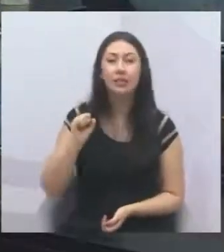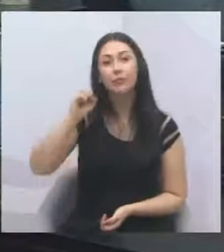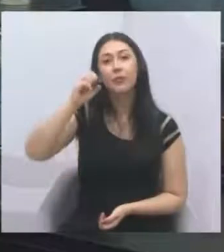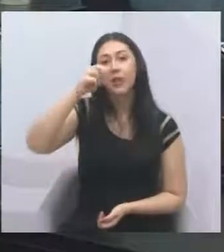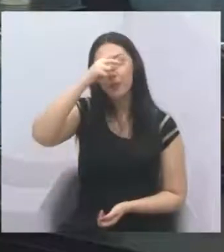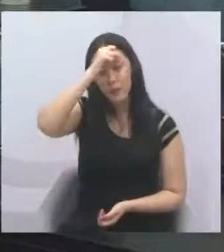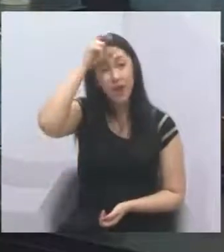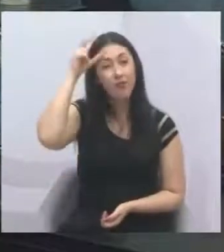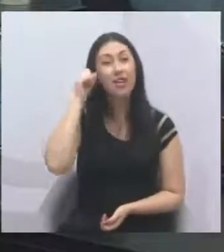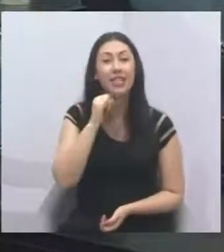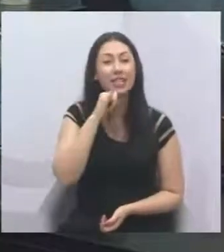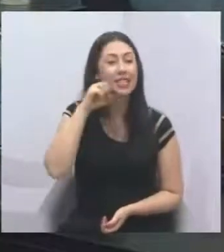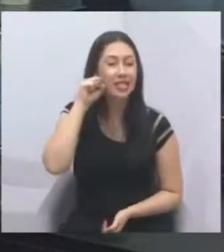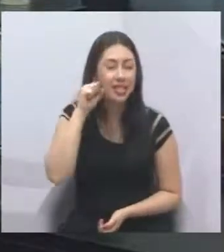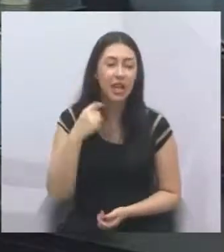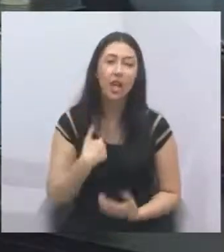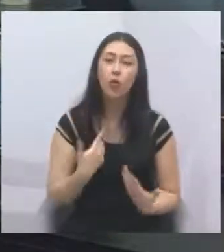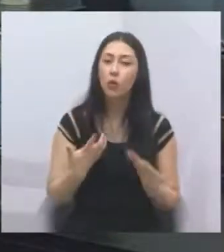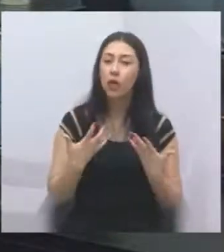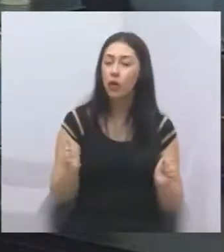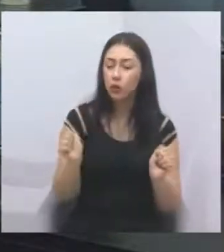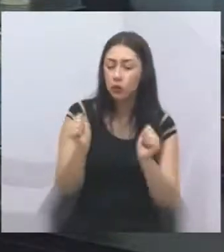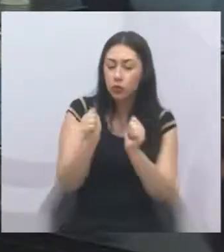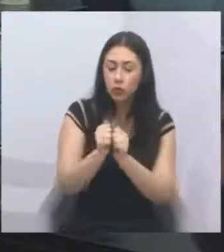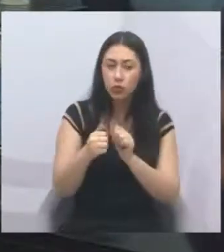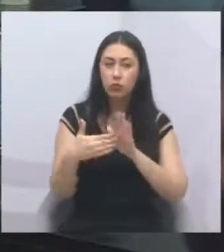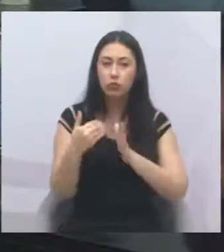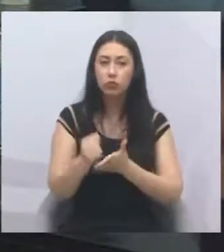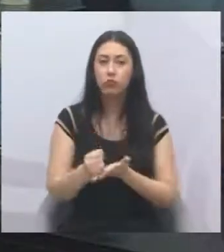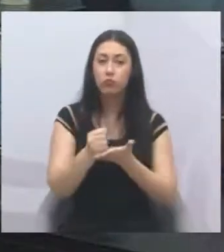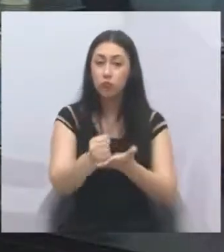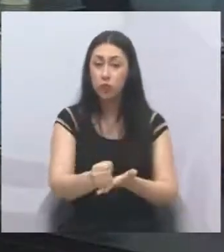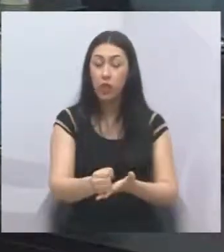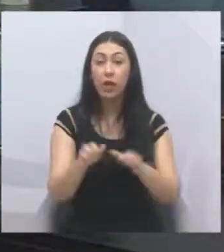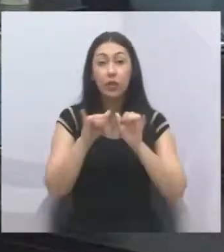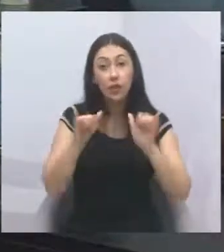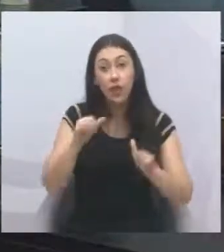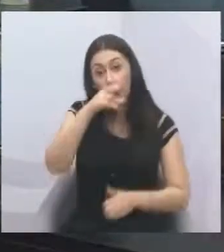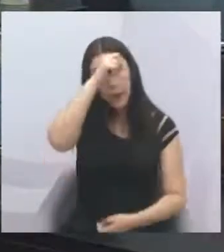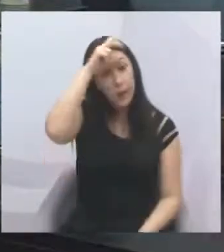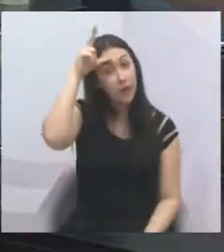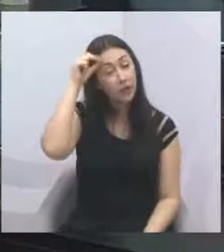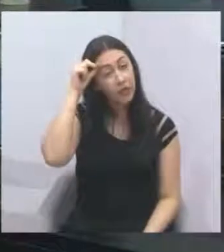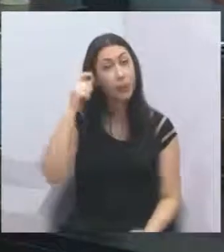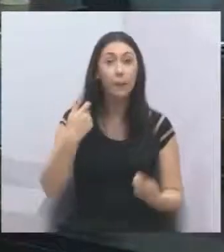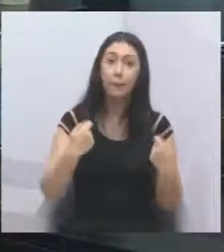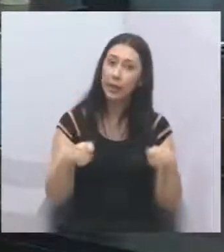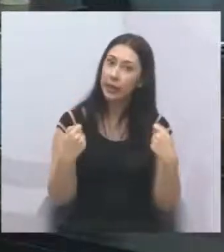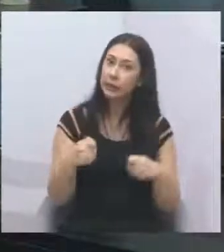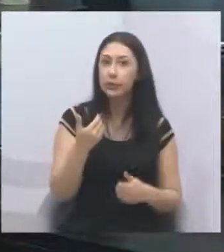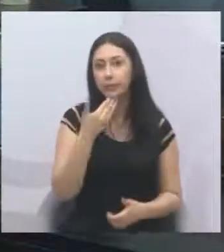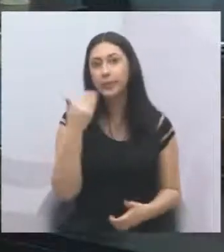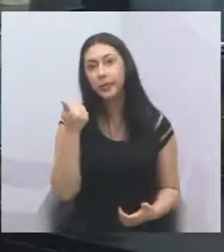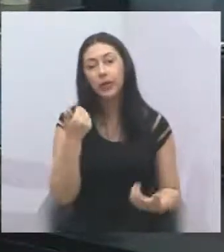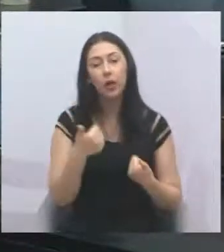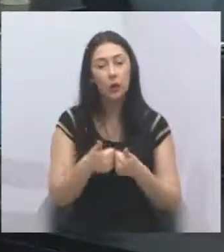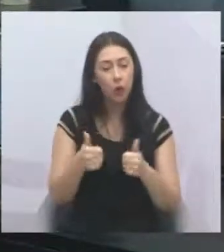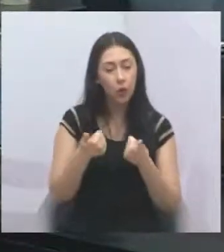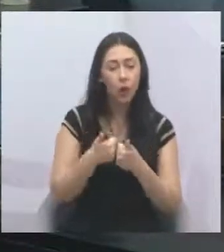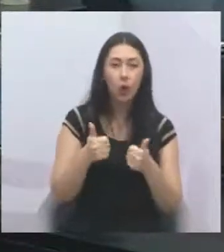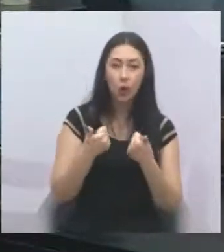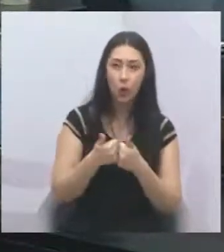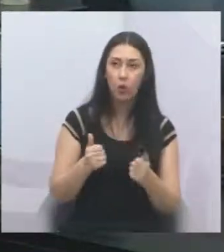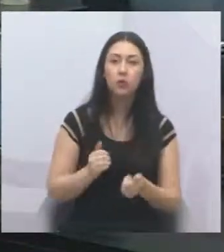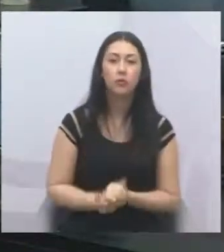situação. Então eu também quero me somar ao vereador Valmir e dizer, prefeito Isaías, precisa melhorar a qualidade do transporte público